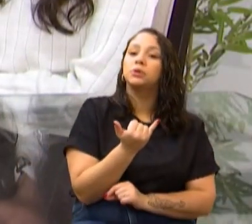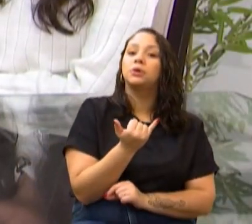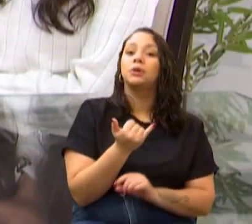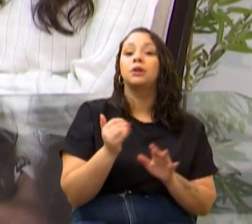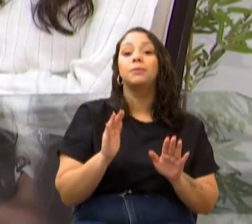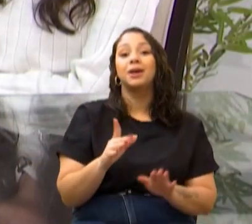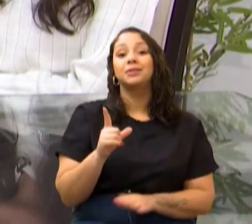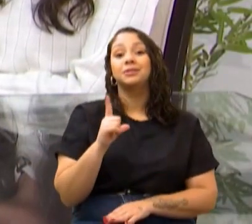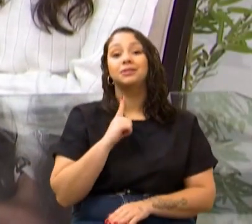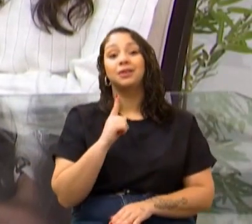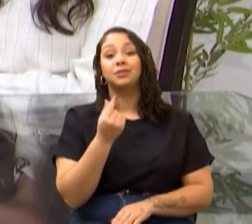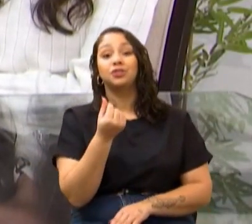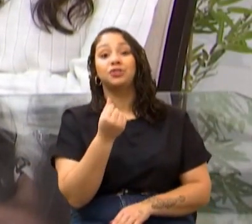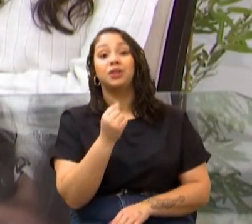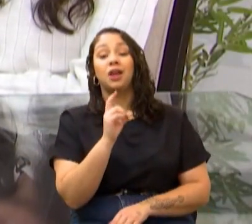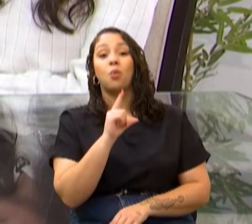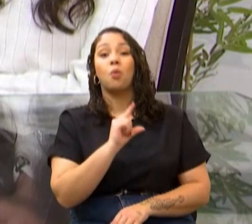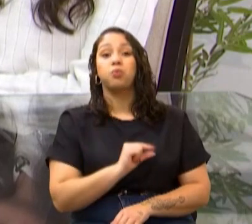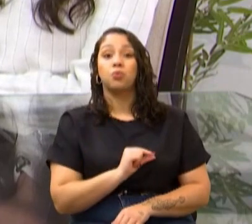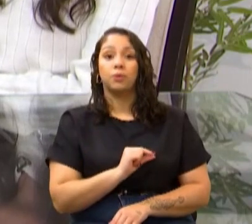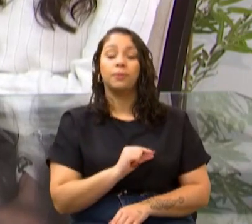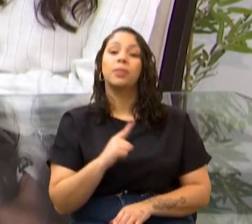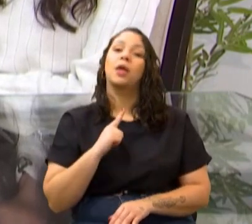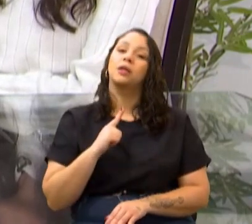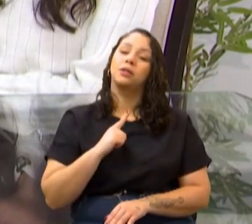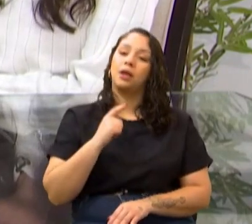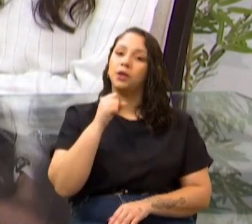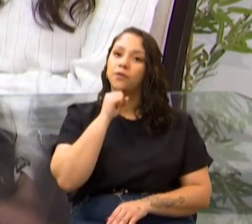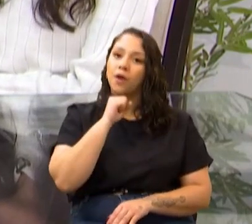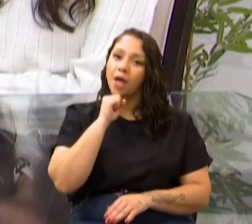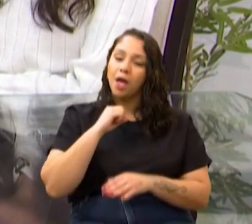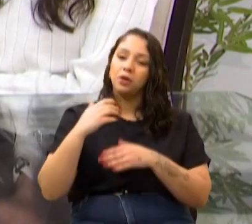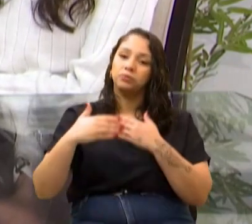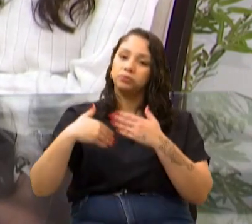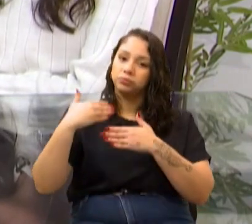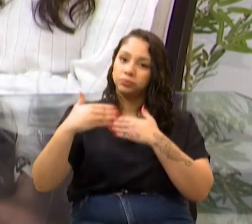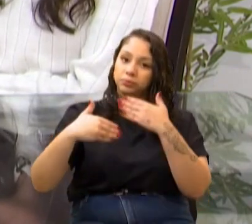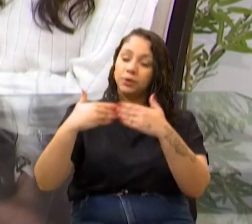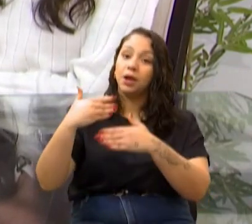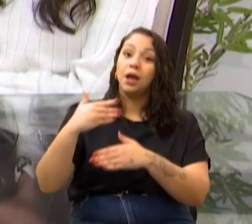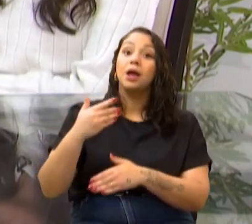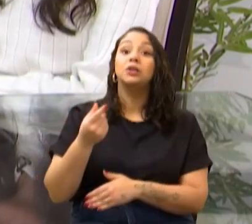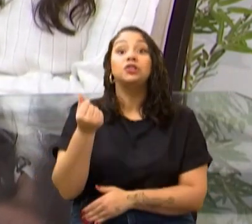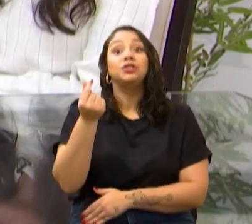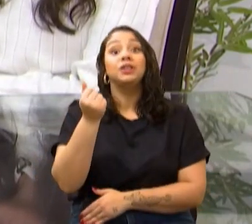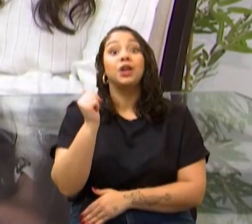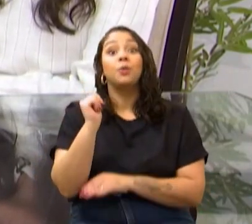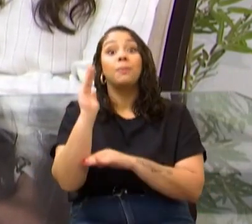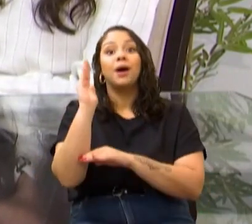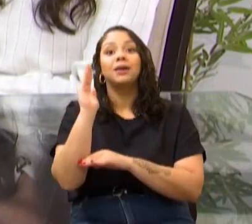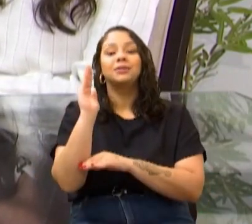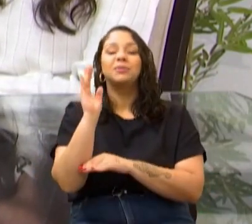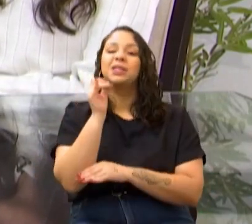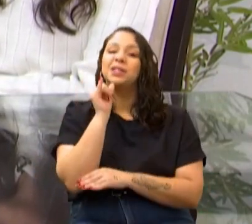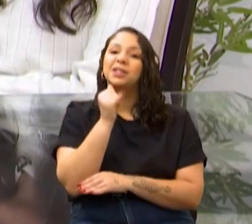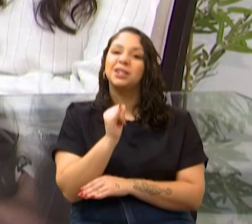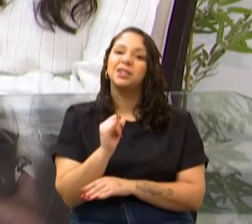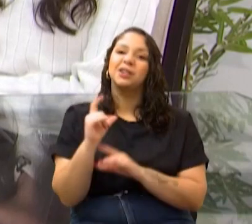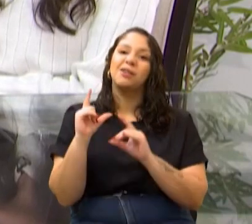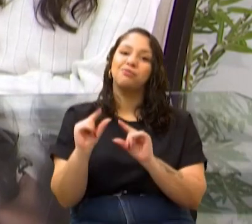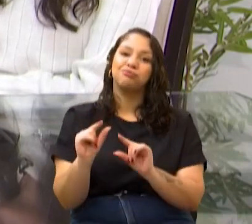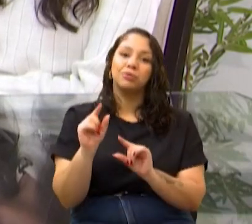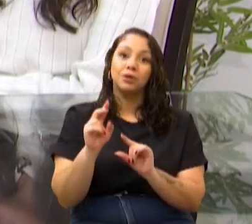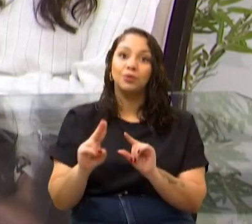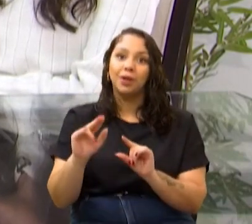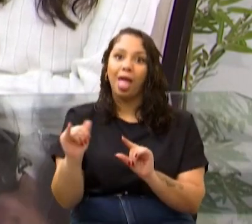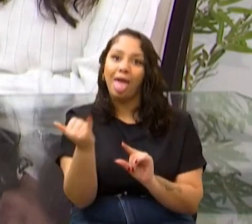melhor esse dinheiro, só que a gente recebe menos. E quando a gente vai ficando mais velho, a gente vai recebendo mais dinheiro, mas a gente tem